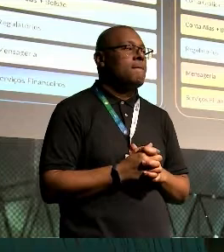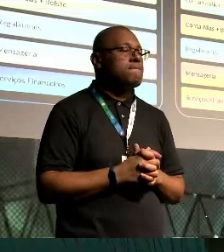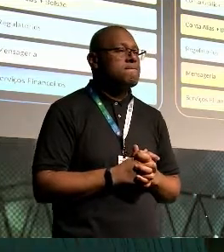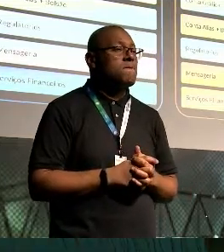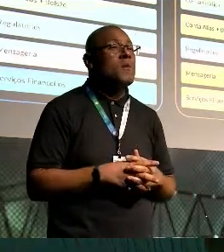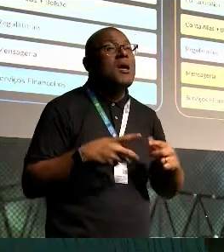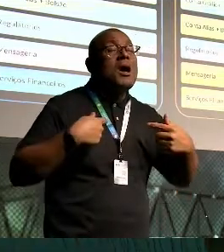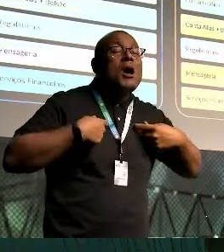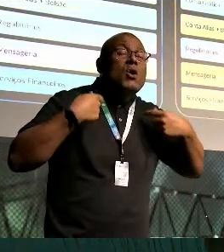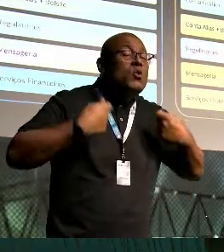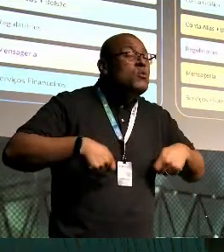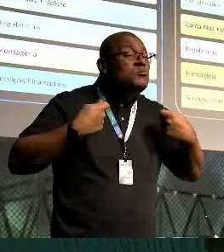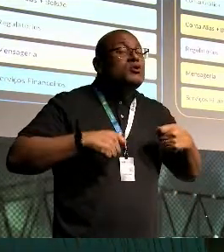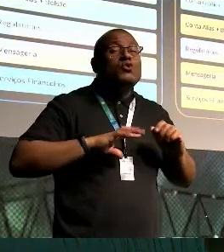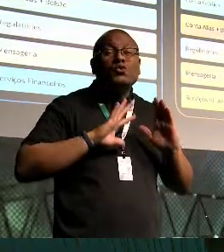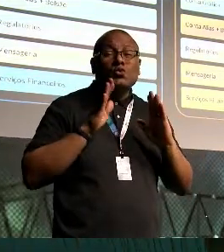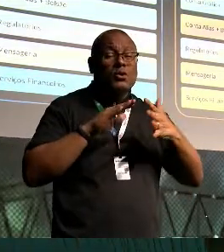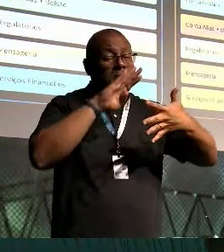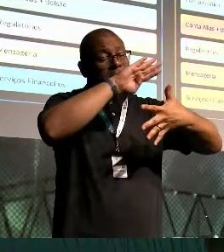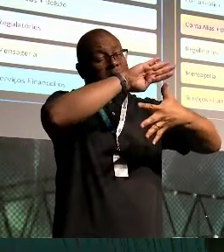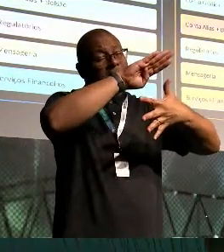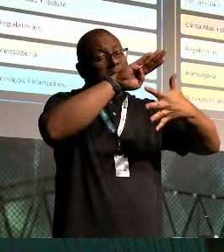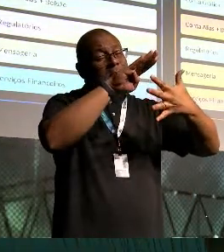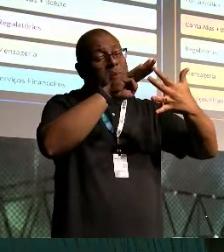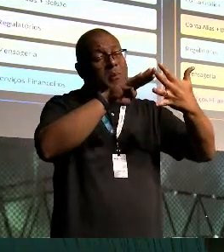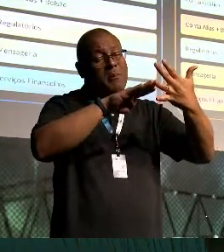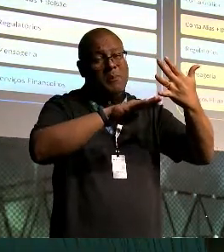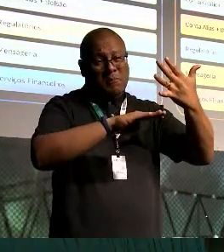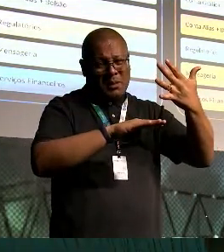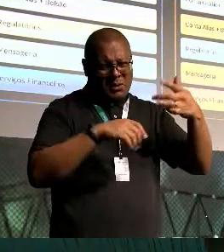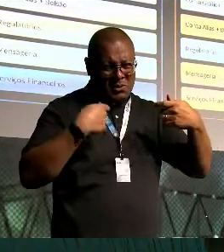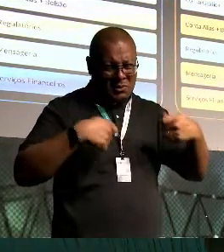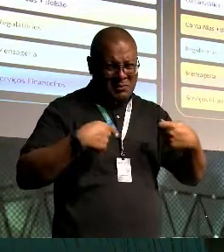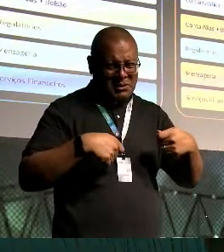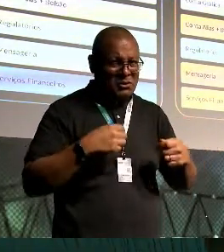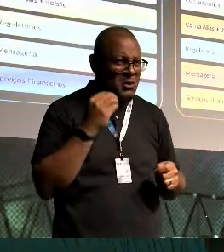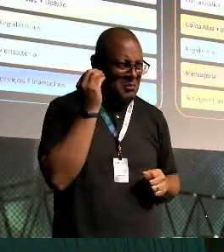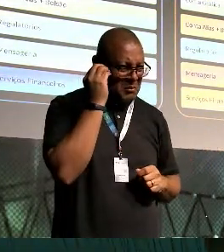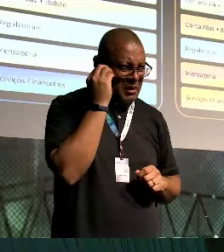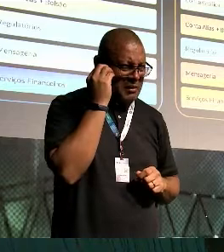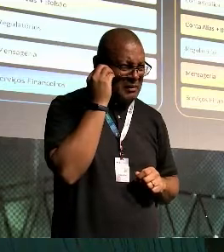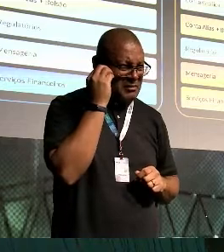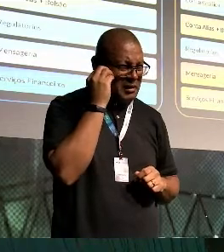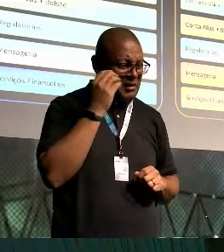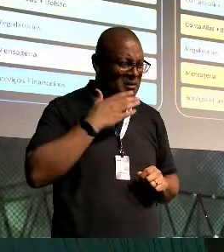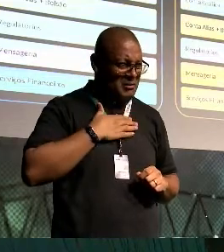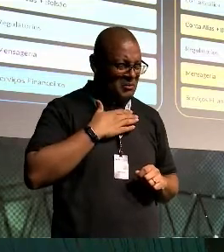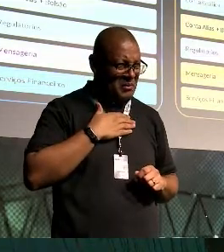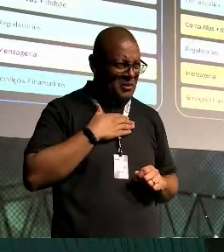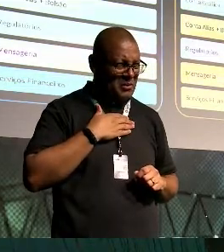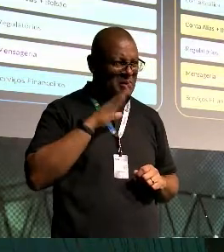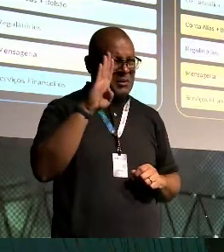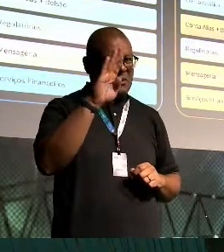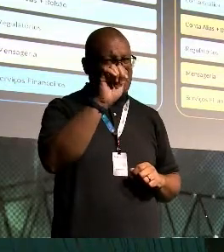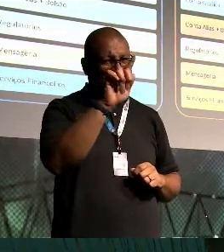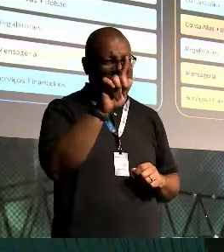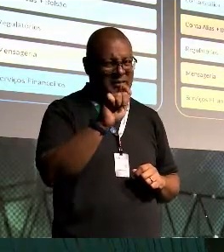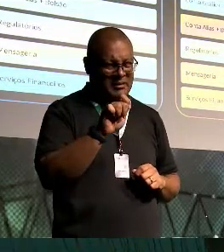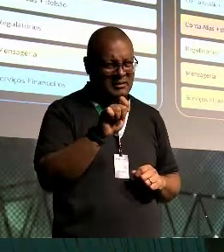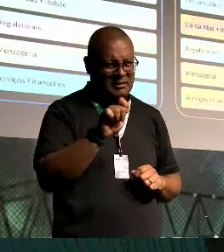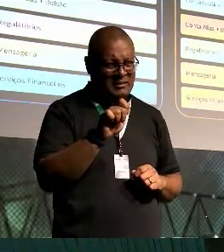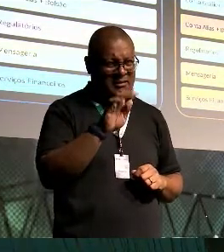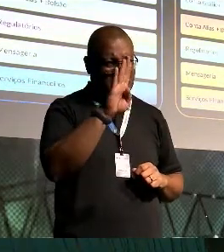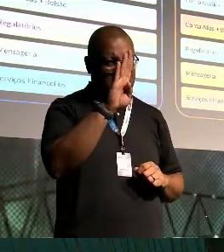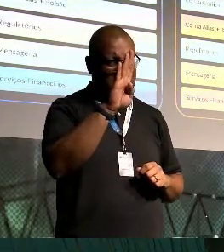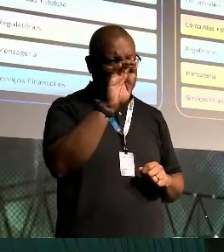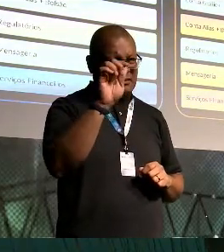Eu preciso ter todas essas camadas contratadas para poder fazer algum experimento aqui em Banking as a Service? Não, não necessariamente.